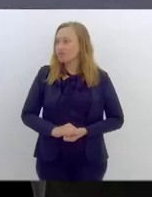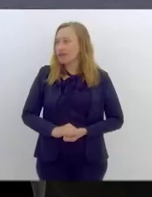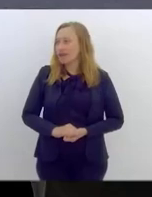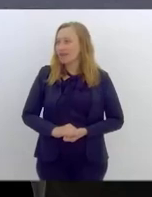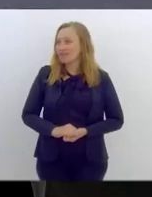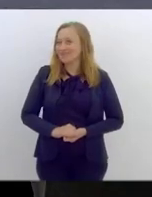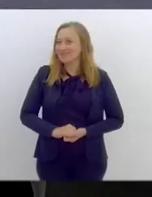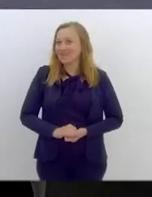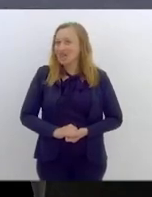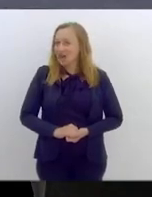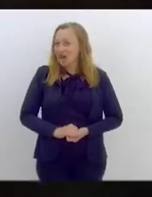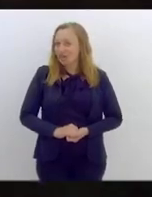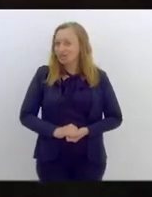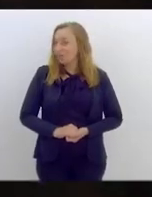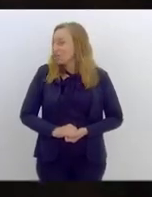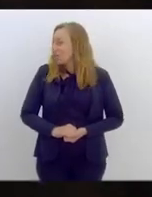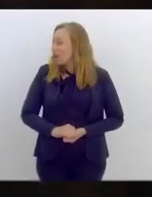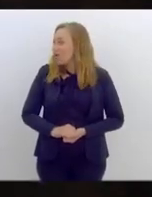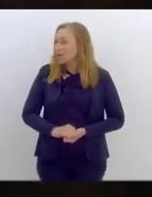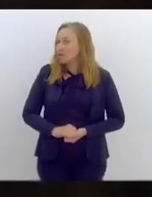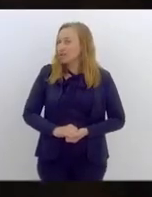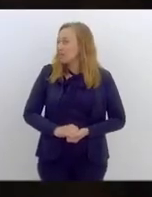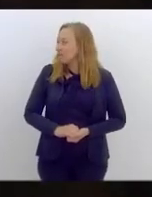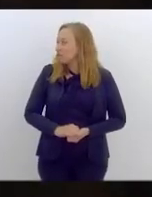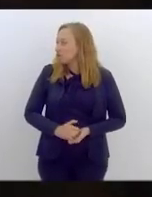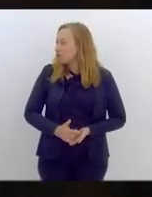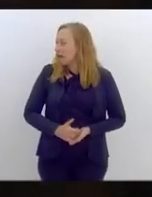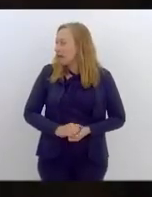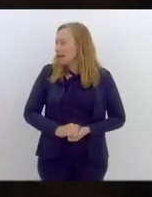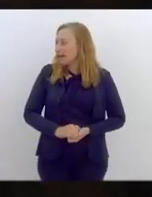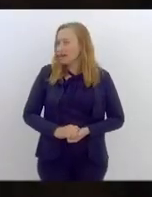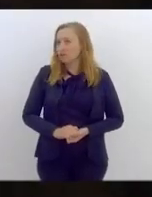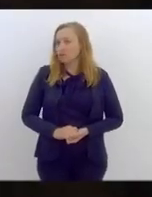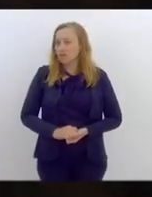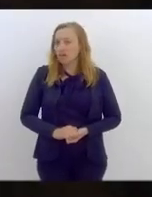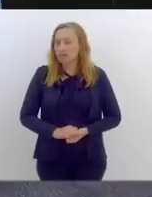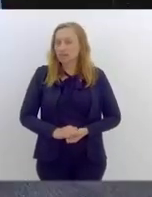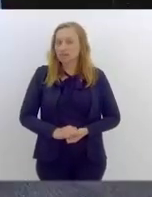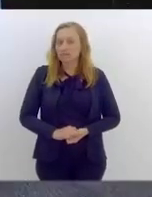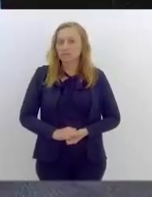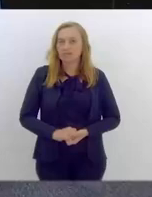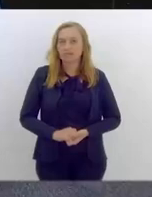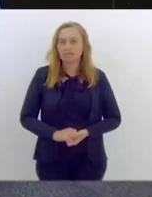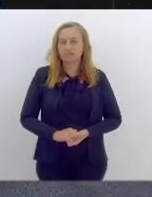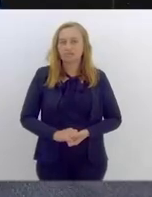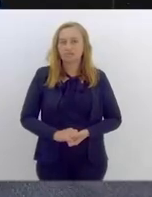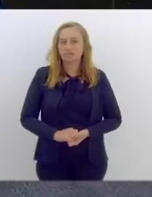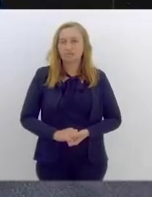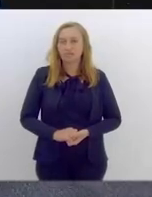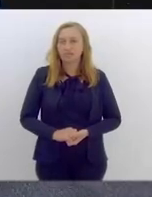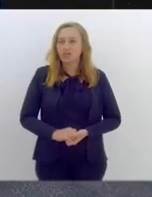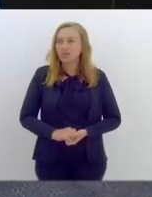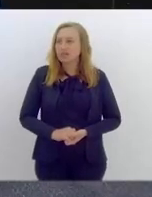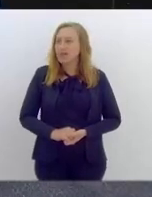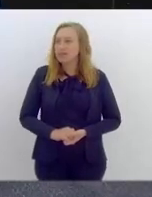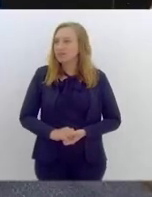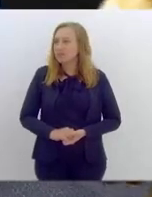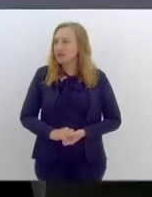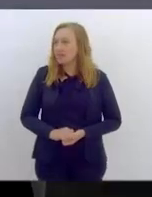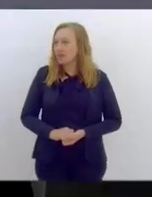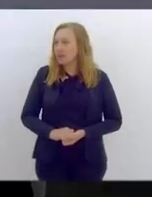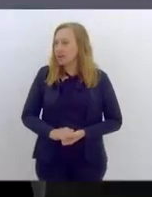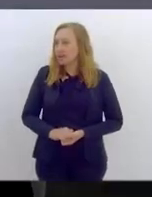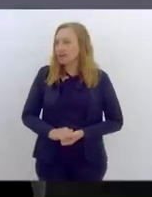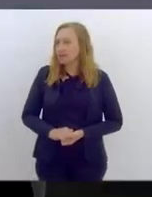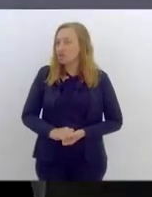Fabiola. Eu não abro mão, aqui, não. Pô. Vamos lá. Vem, mãe. Aquela para levantar o nosso povo preto aqui essa